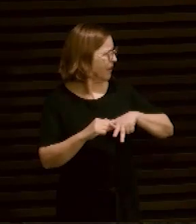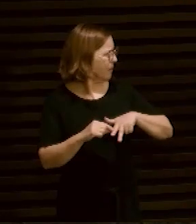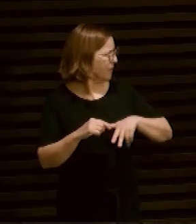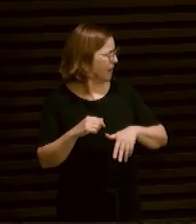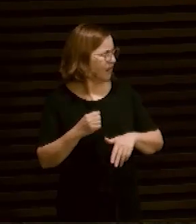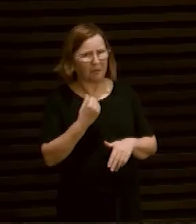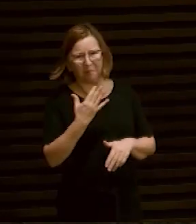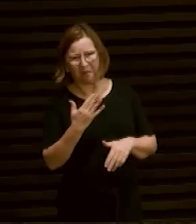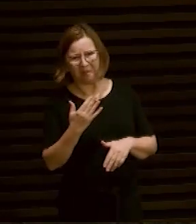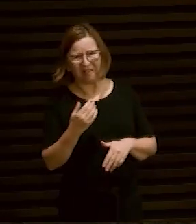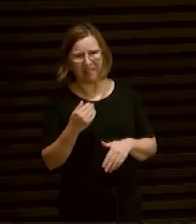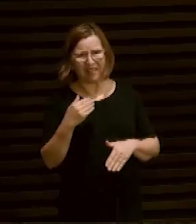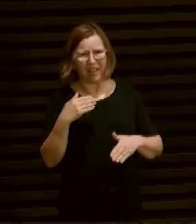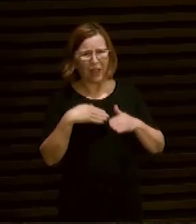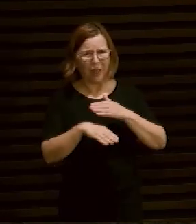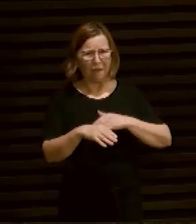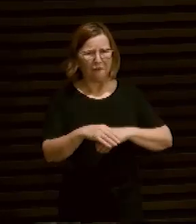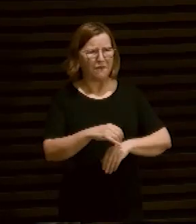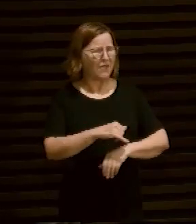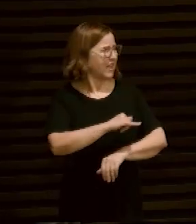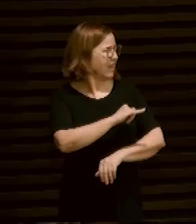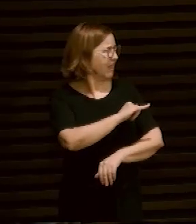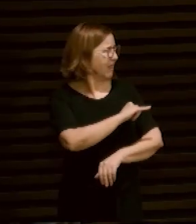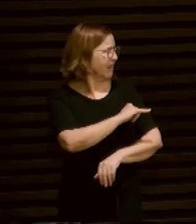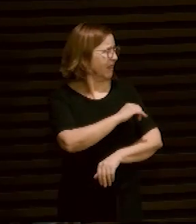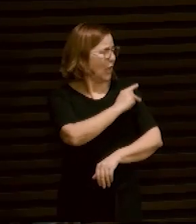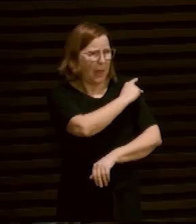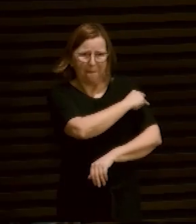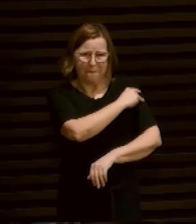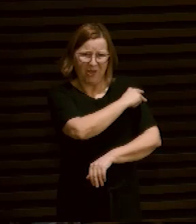Eu fui ao Piauí e voltei manco, voltei igual a Jacó.